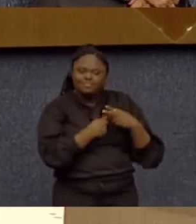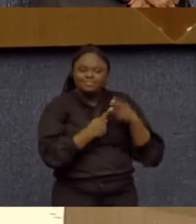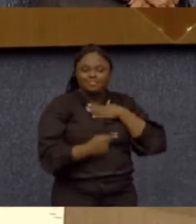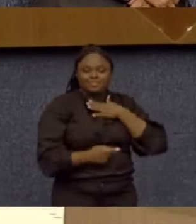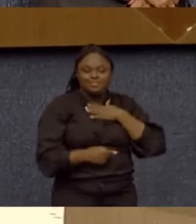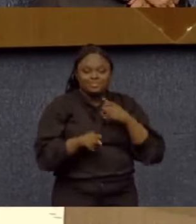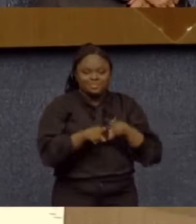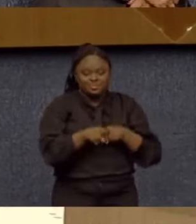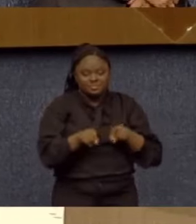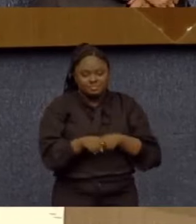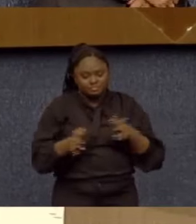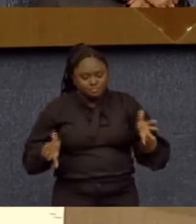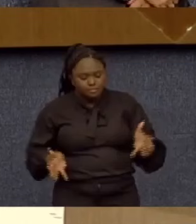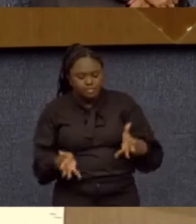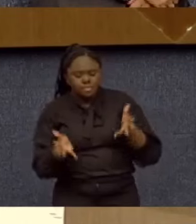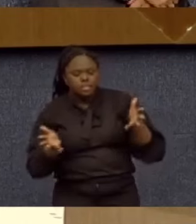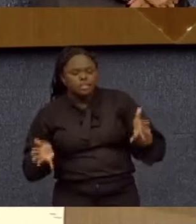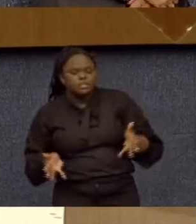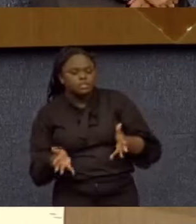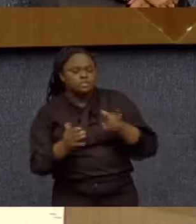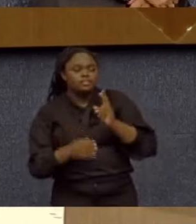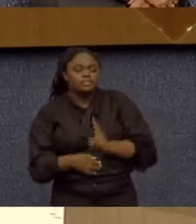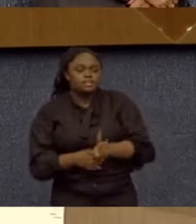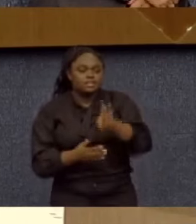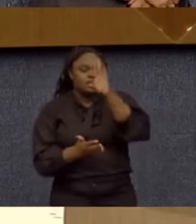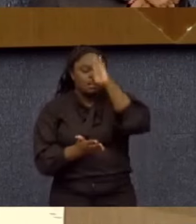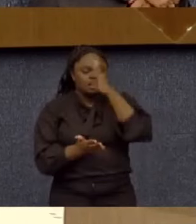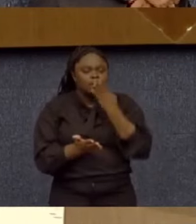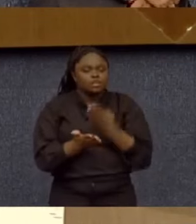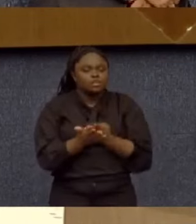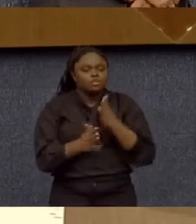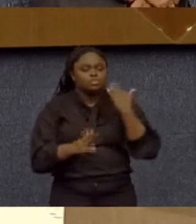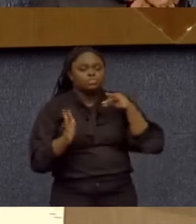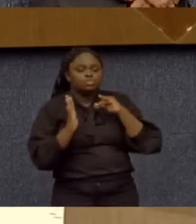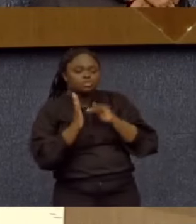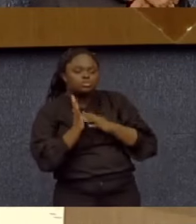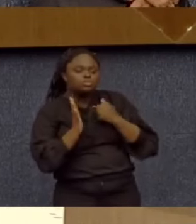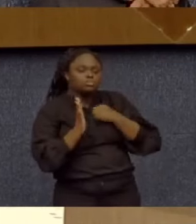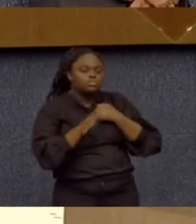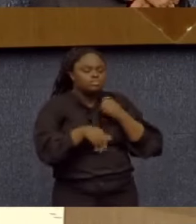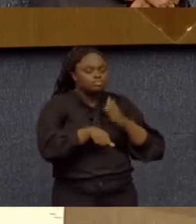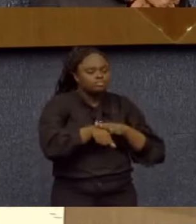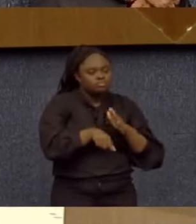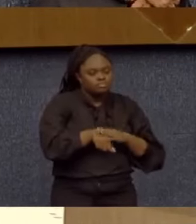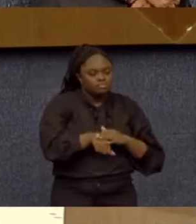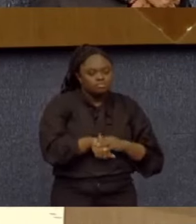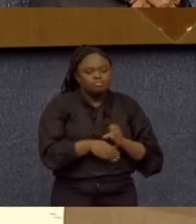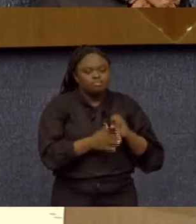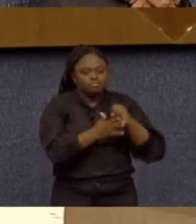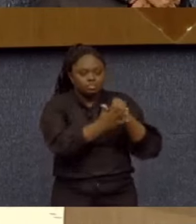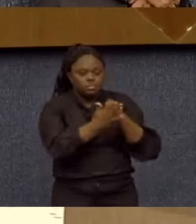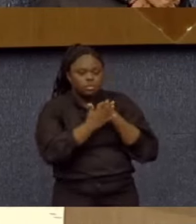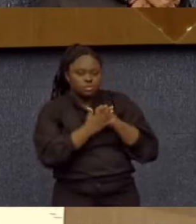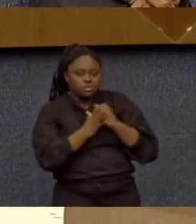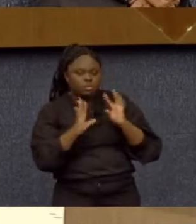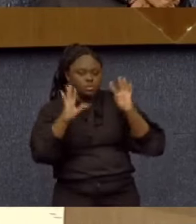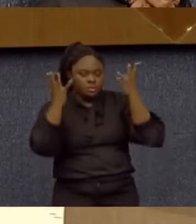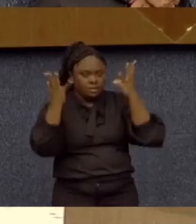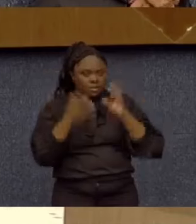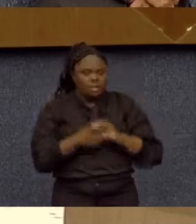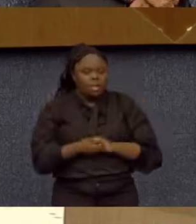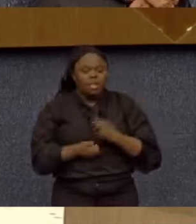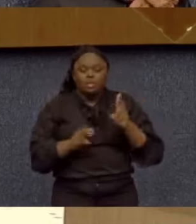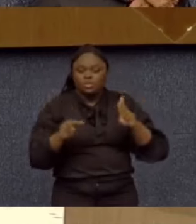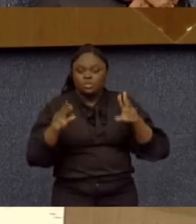que me joga para cima, que sempre acredita em tudo que me dispõe a fazer, meu braço direito nos eventos. Não